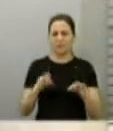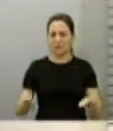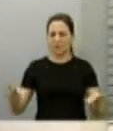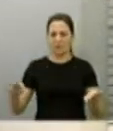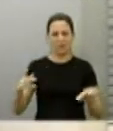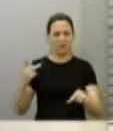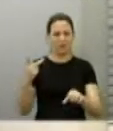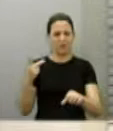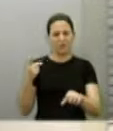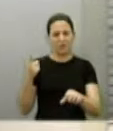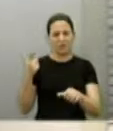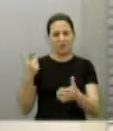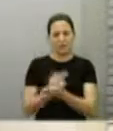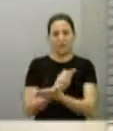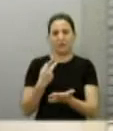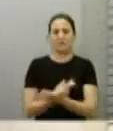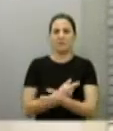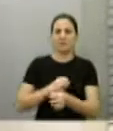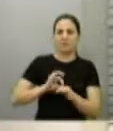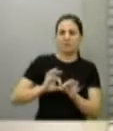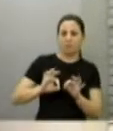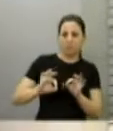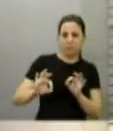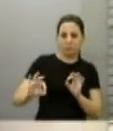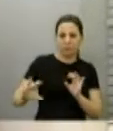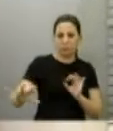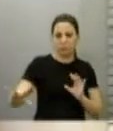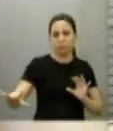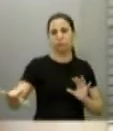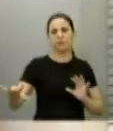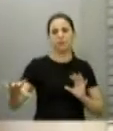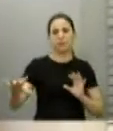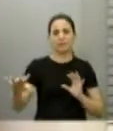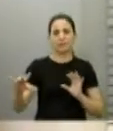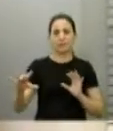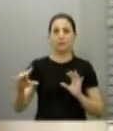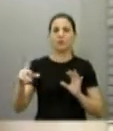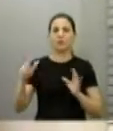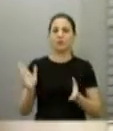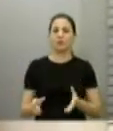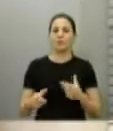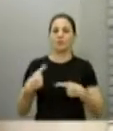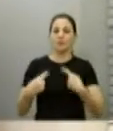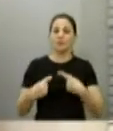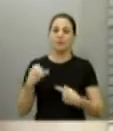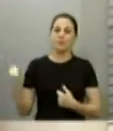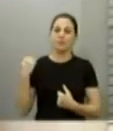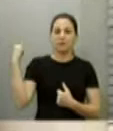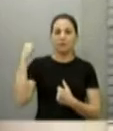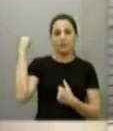construídas ao longo do tempo em relação ao nosso funcionalismo. E vamos travar mais um debate